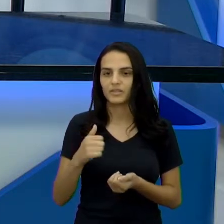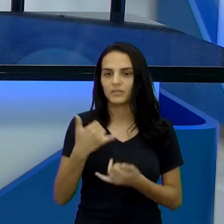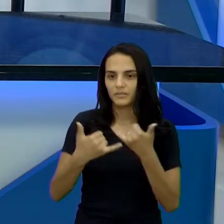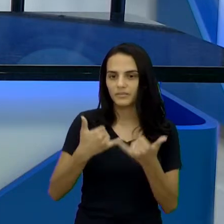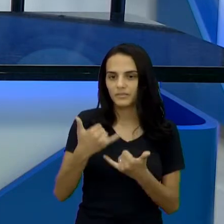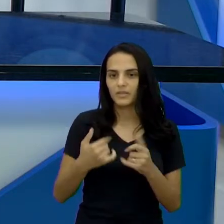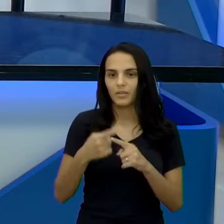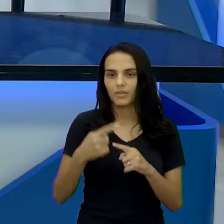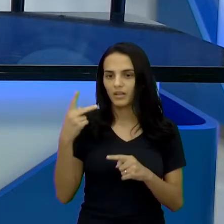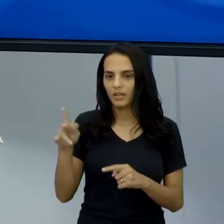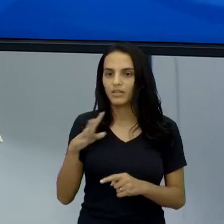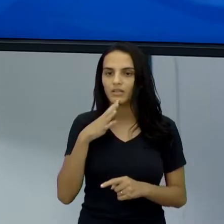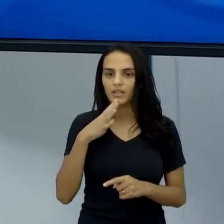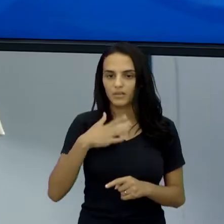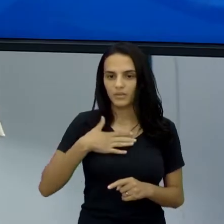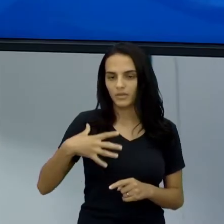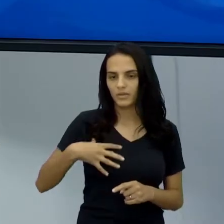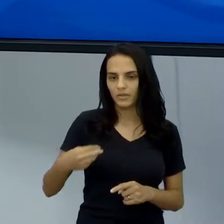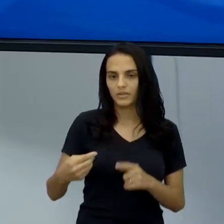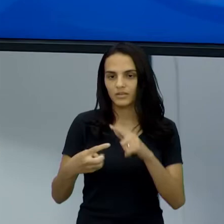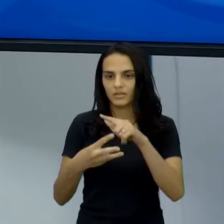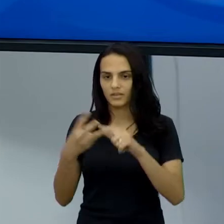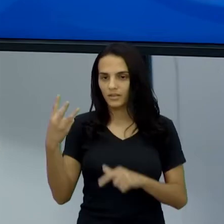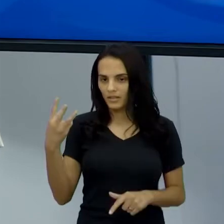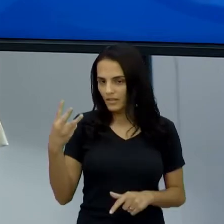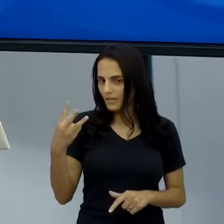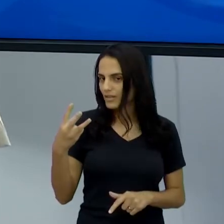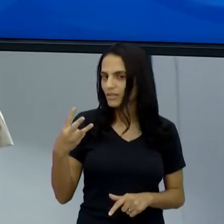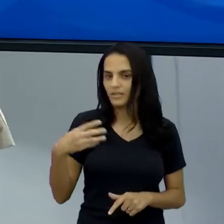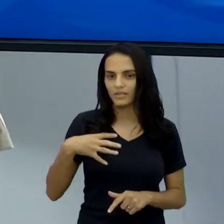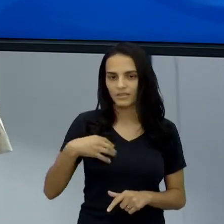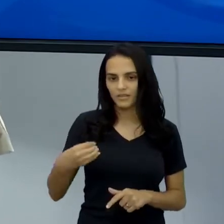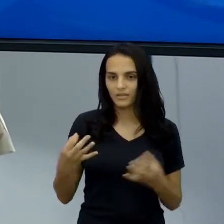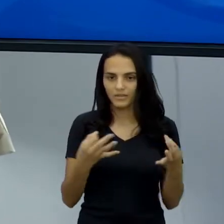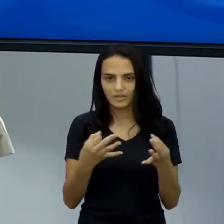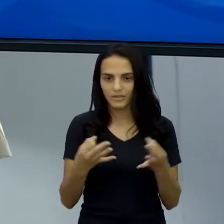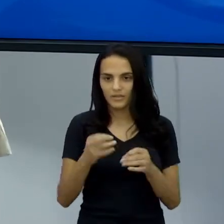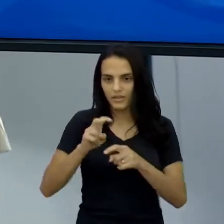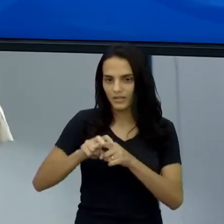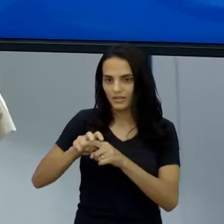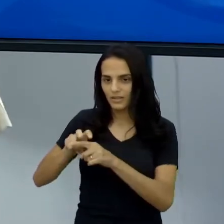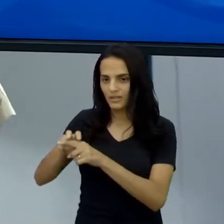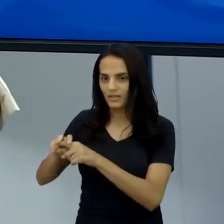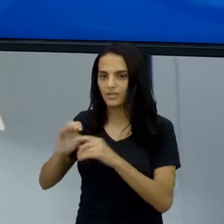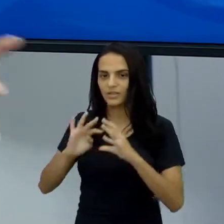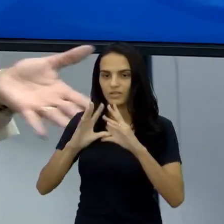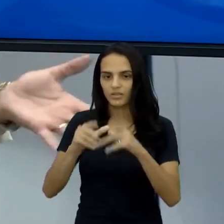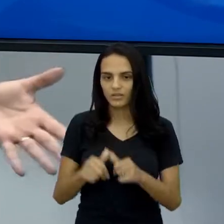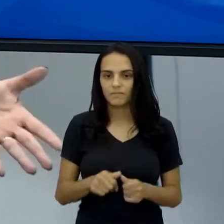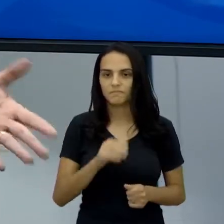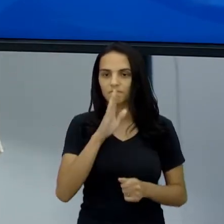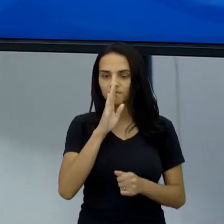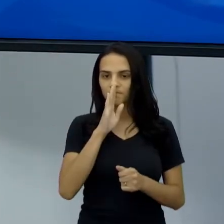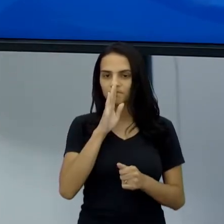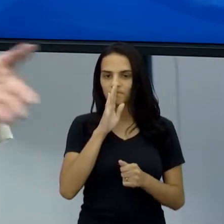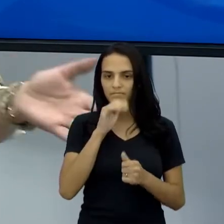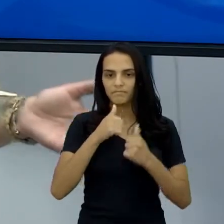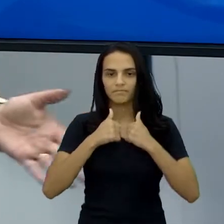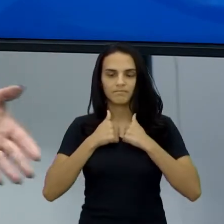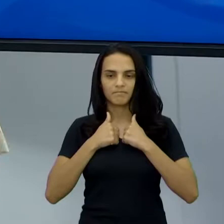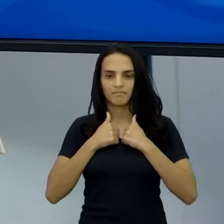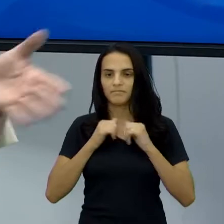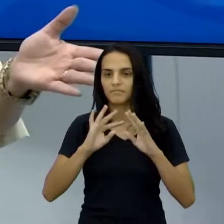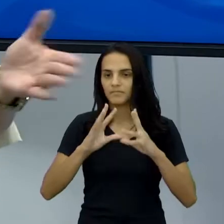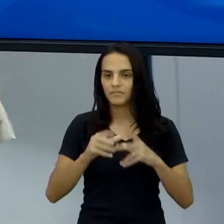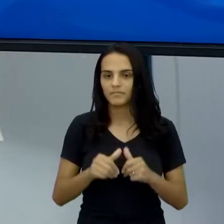ele conhece meus filhos, ele sabe que são 3 anjinhos, né? São perfeitinho, fica sentado, quietinho, não faz nada, né? Não causa